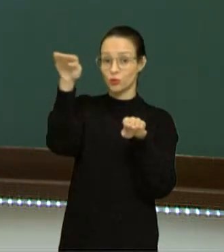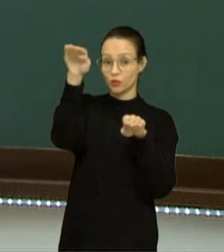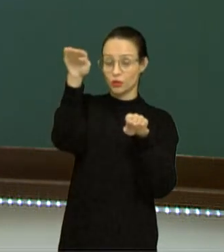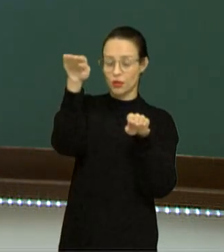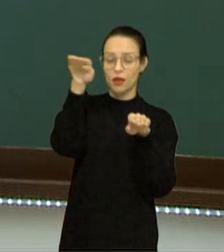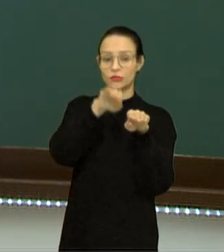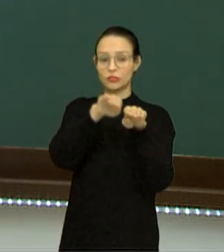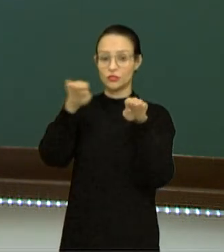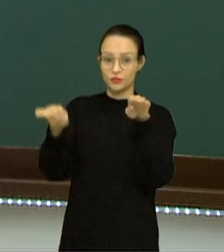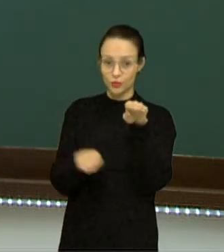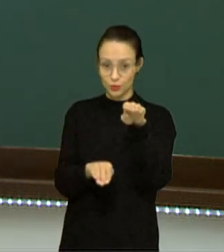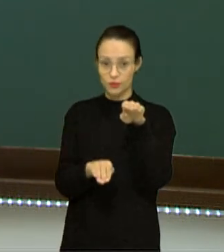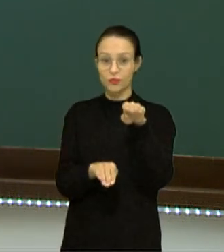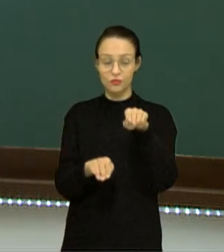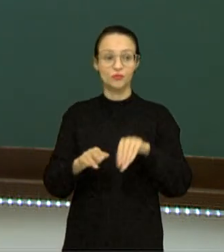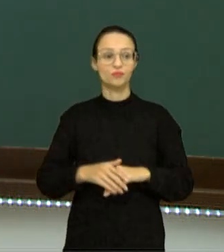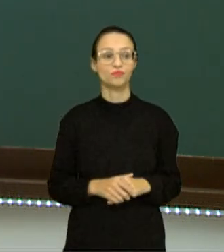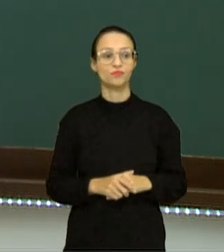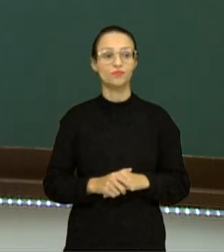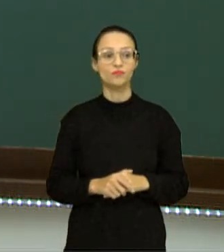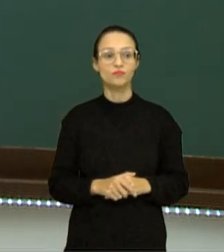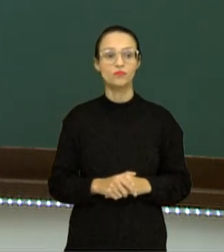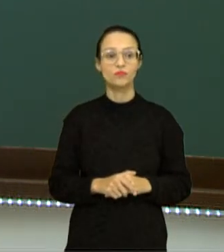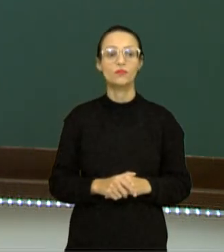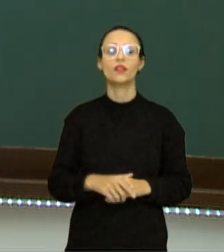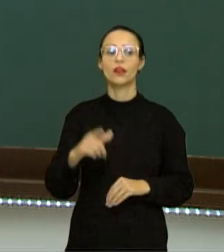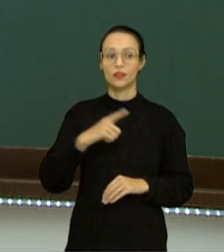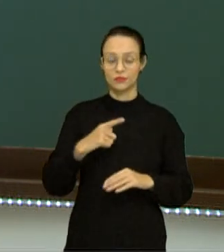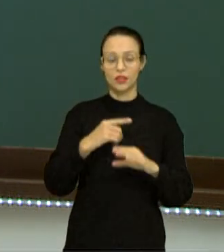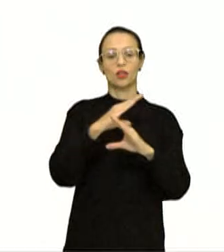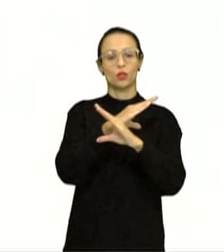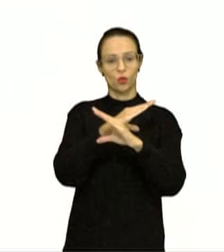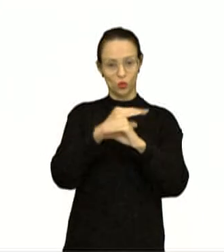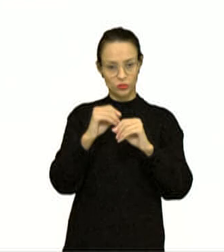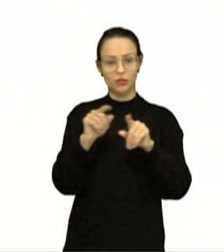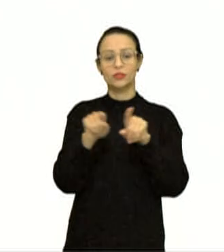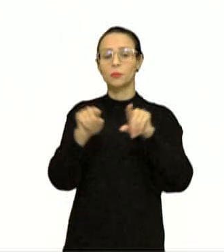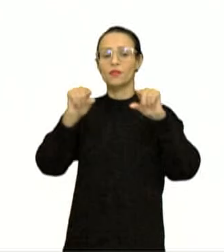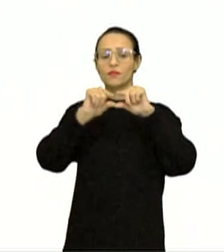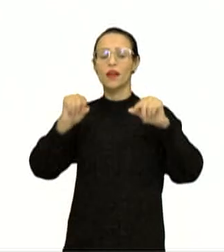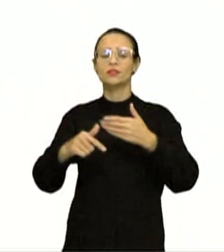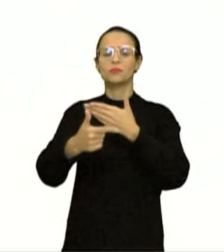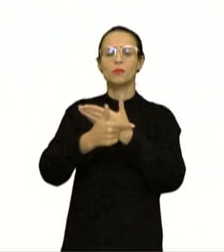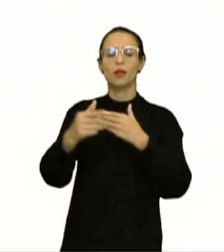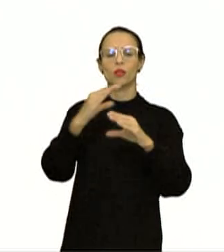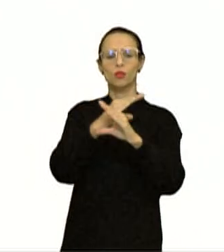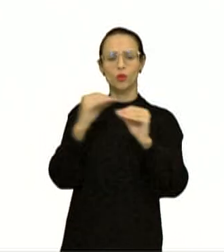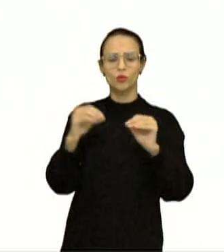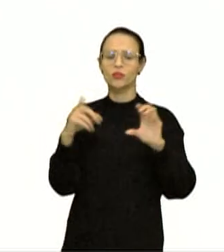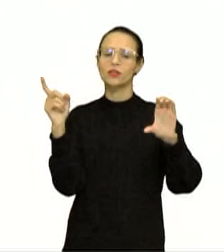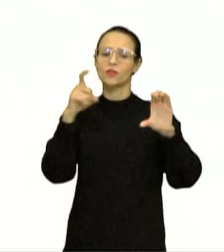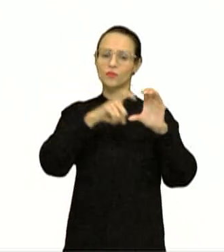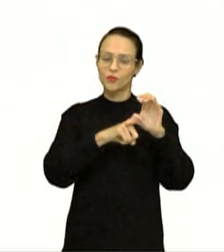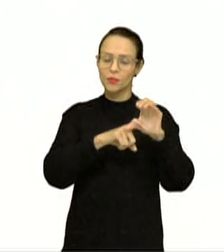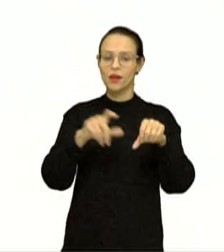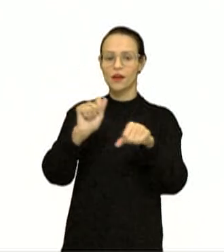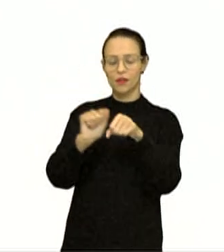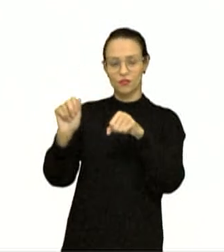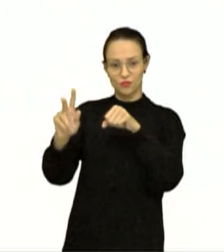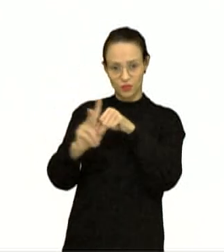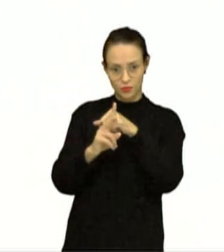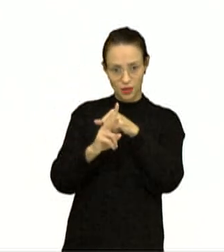de inferioridade. São introduzidas por conjunções e locuções conjuntivas, subordinativas,